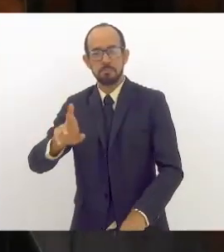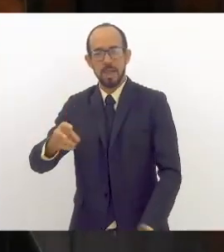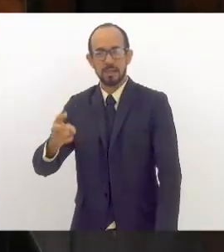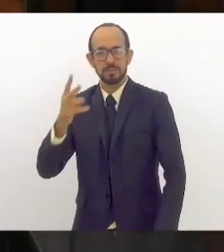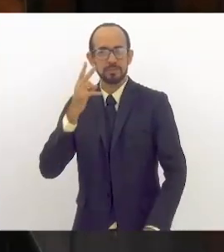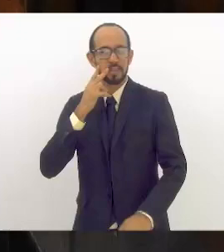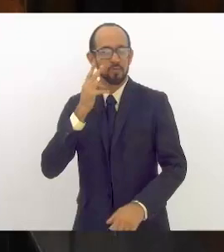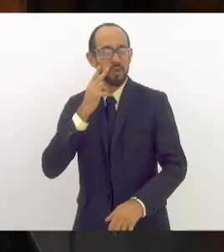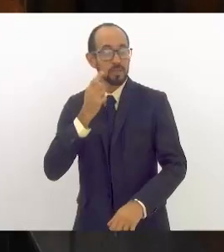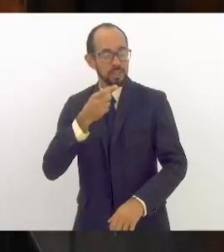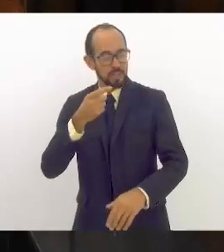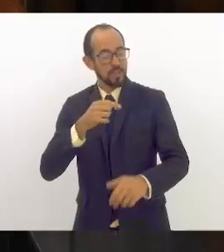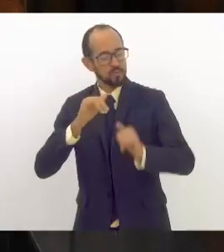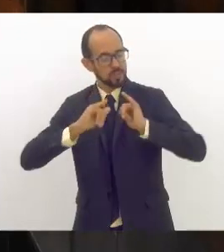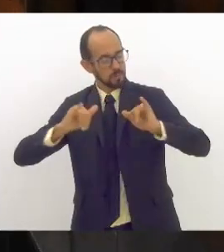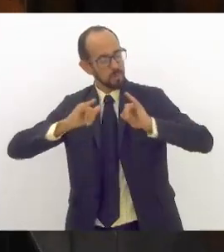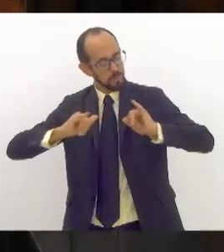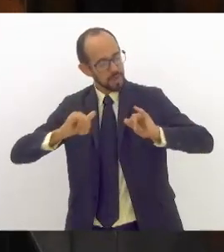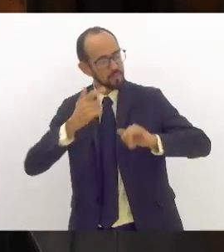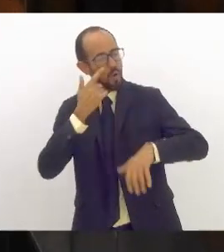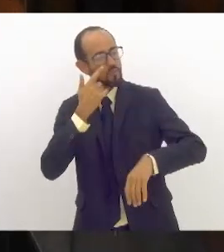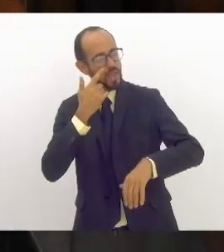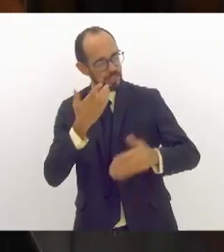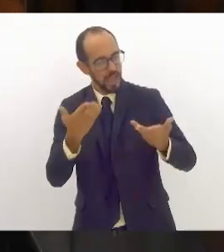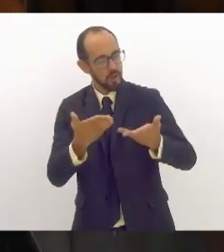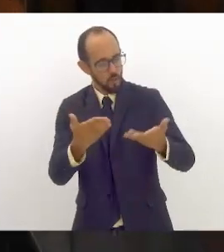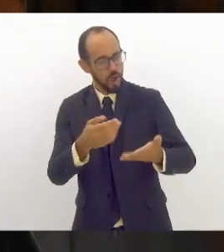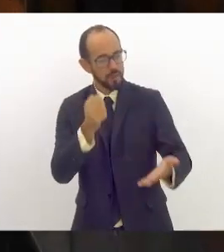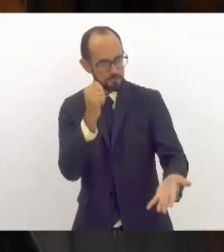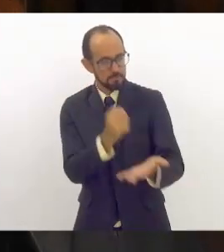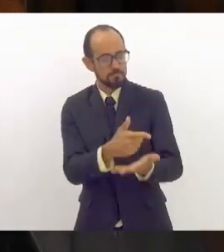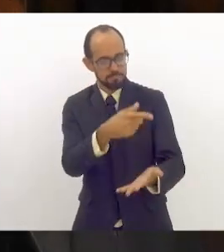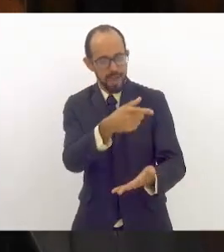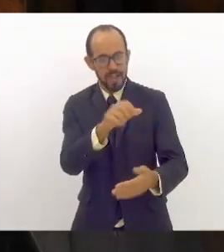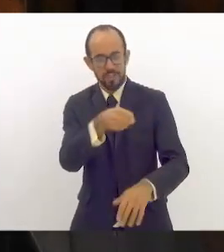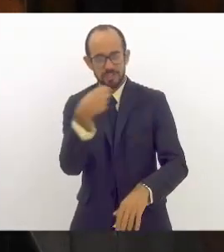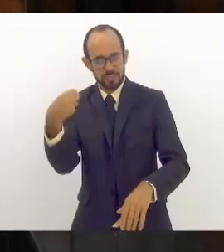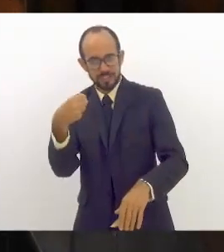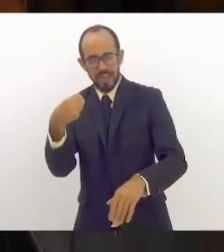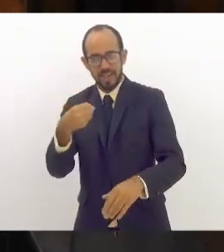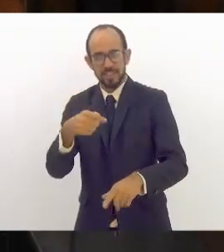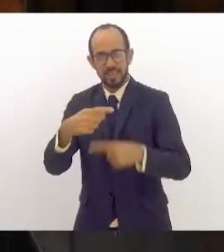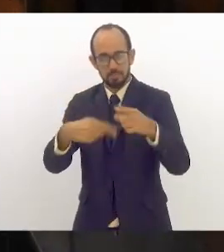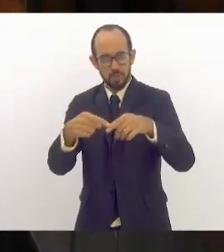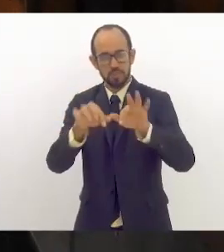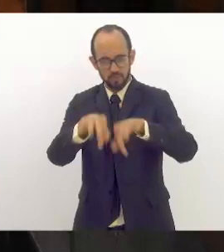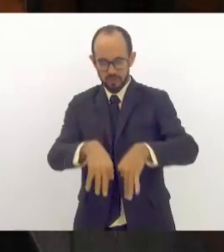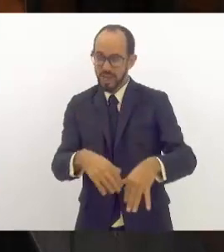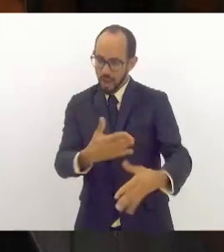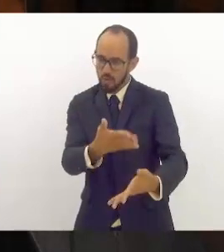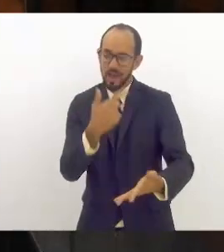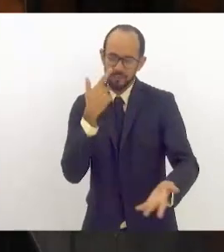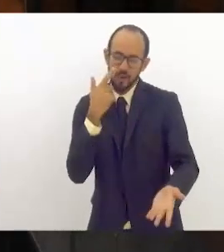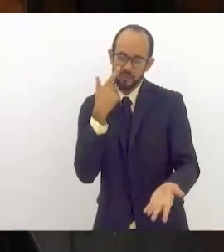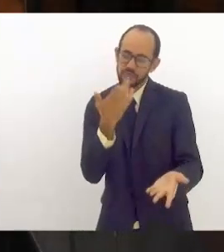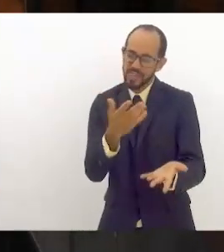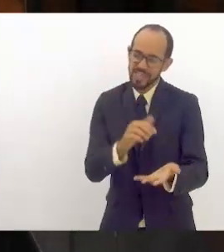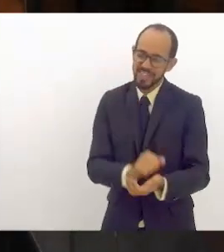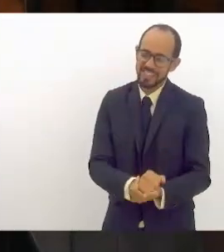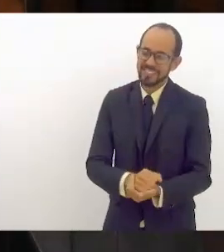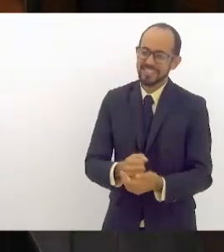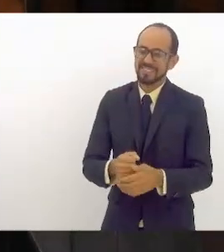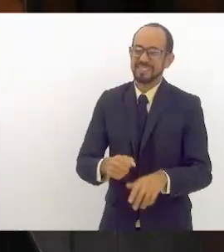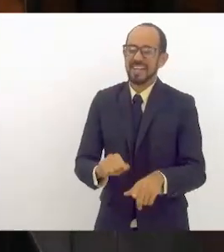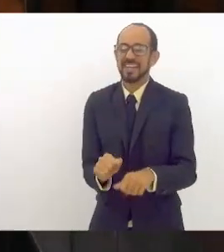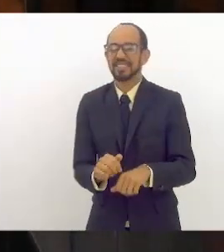a propaganda Vamos ver se agora sai pelo menos ali a saideira né aquela depois que a gente paga a conta vai ver se sai